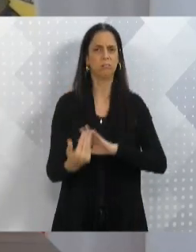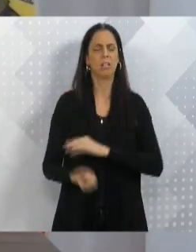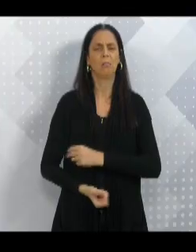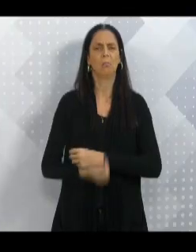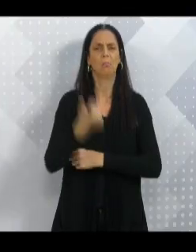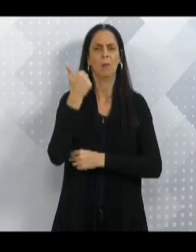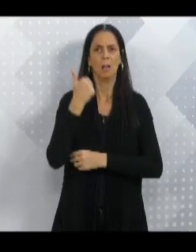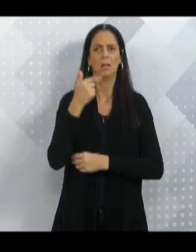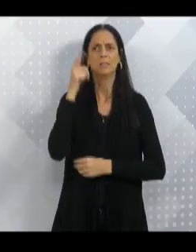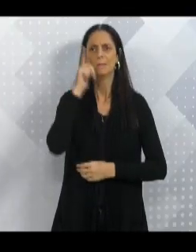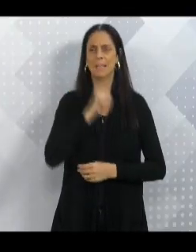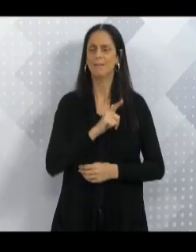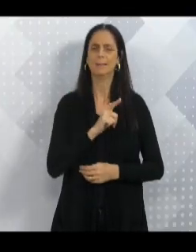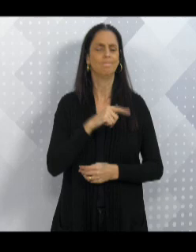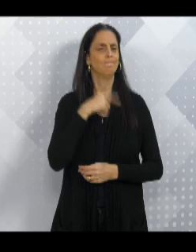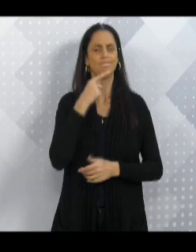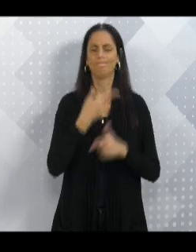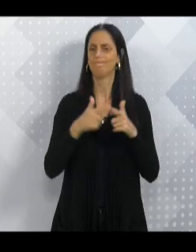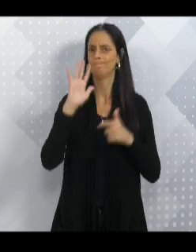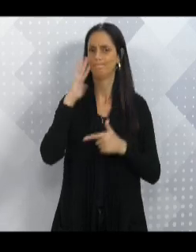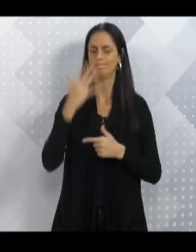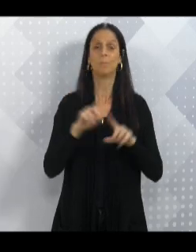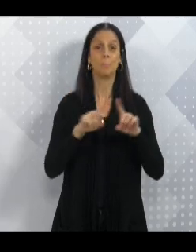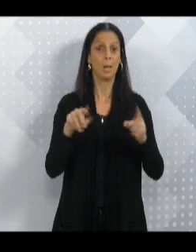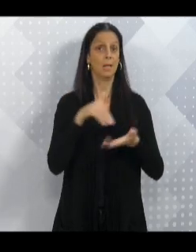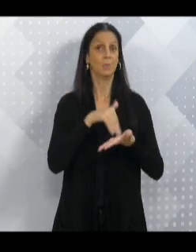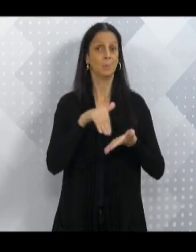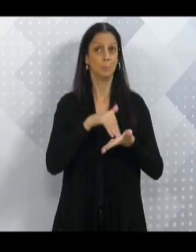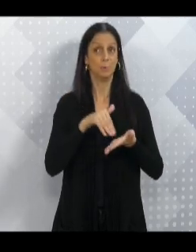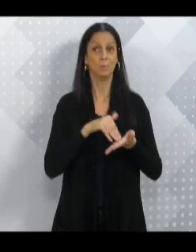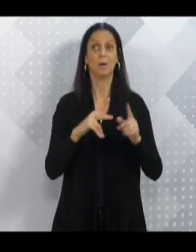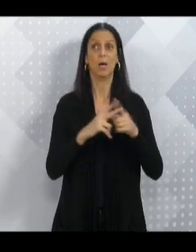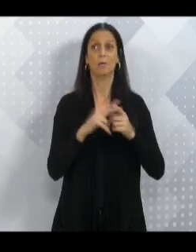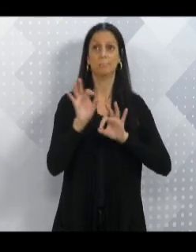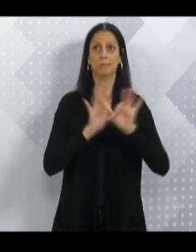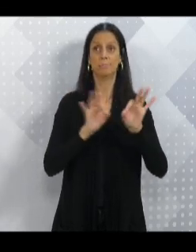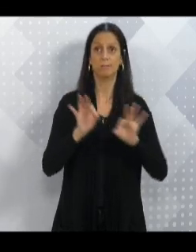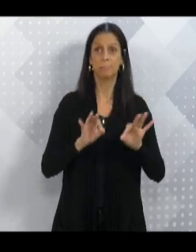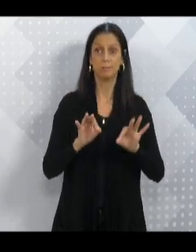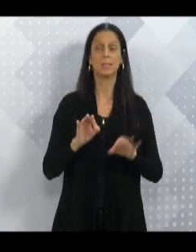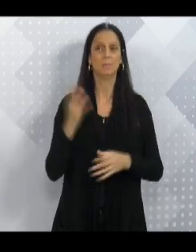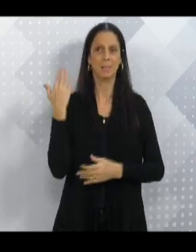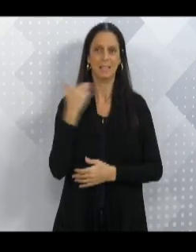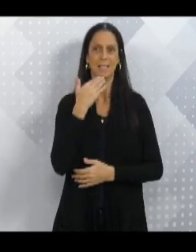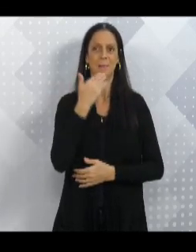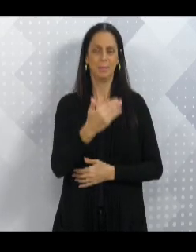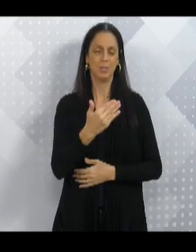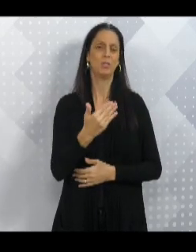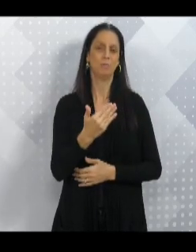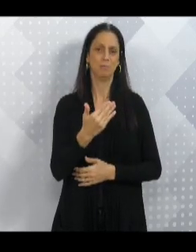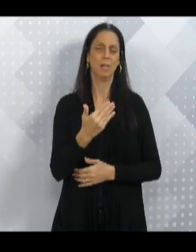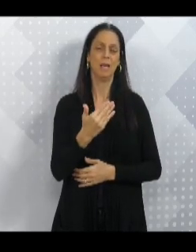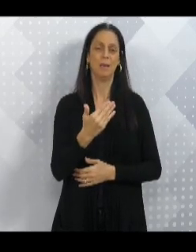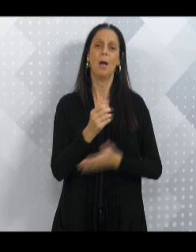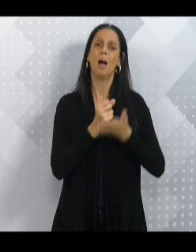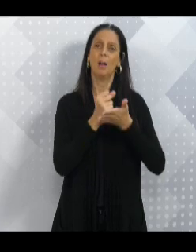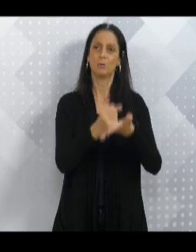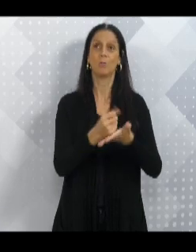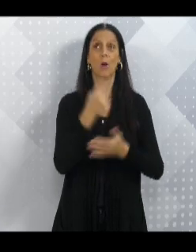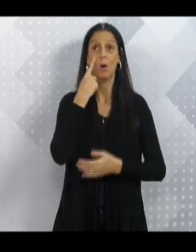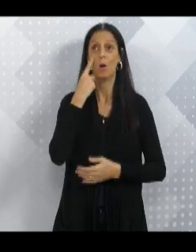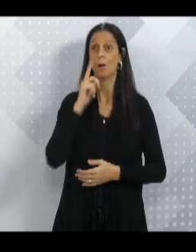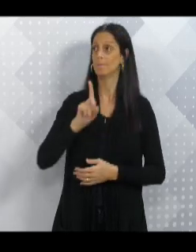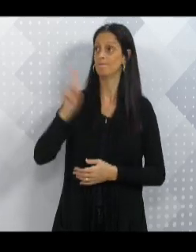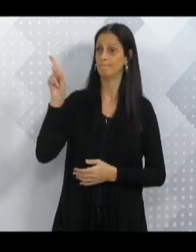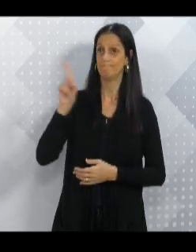a uma condição. A Secretaria de Serviços Urbanos, através de um pedido nosso, inclusive por escrito, foi lá. Está terminando. Olha o